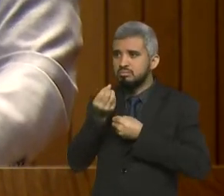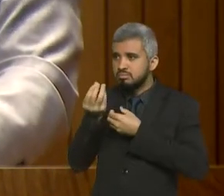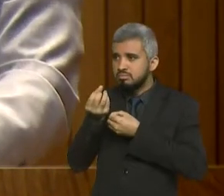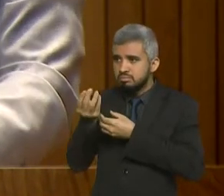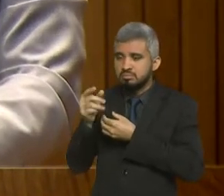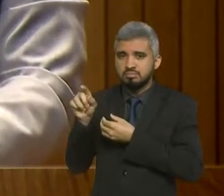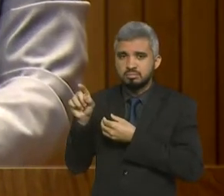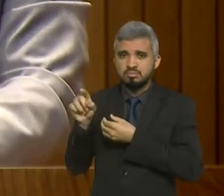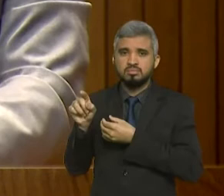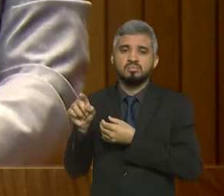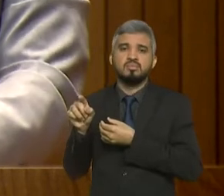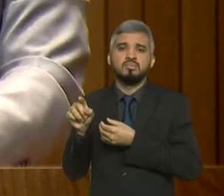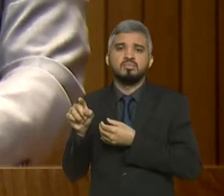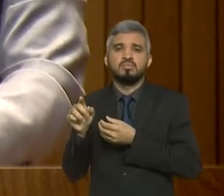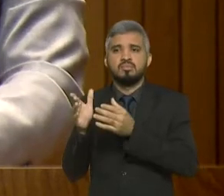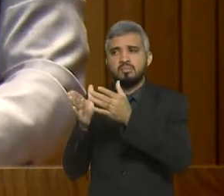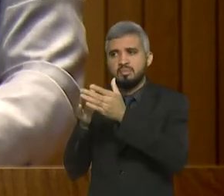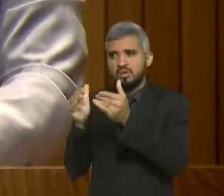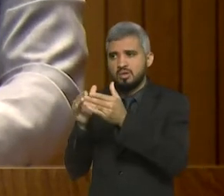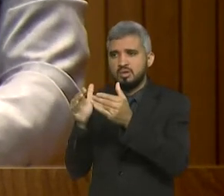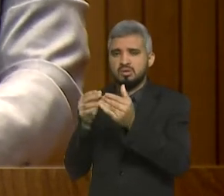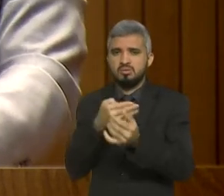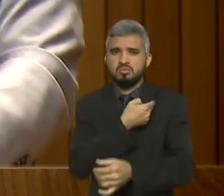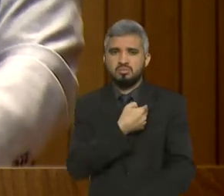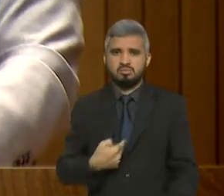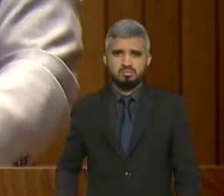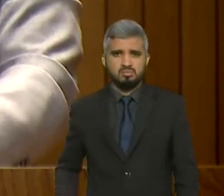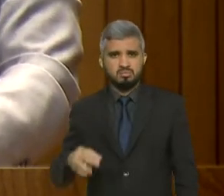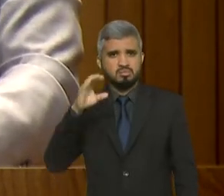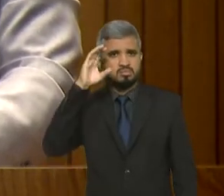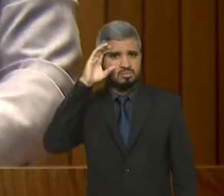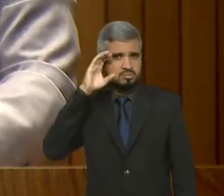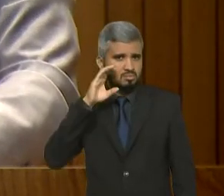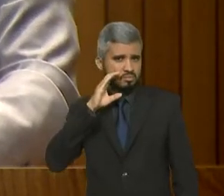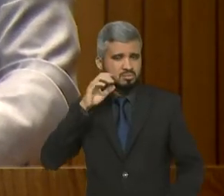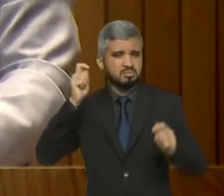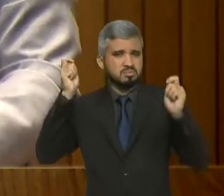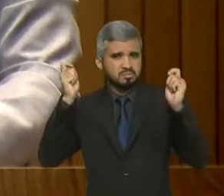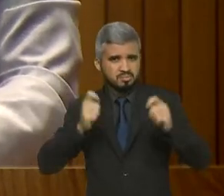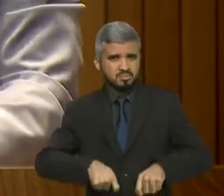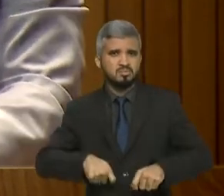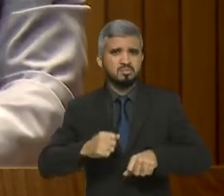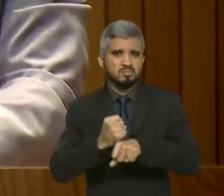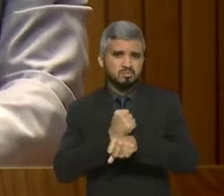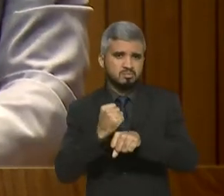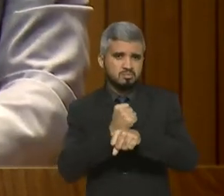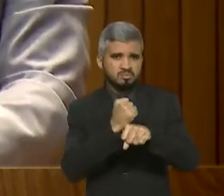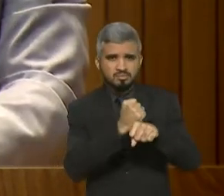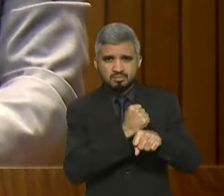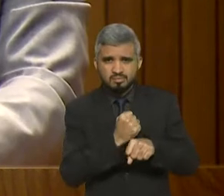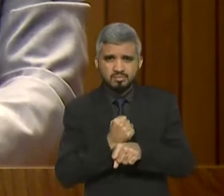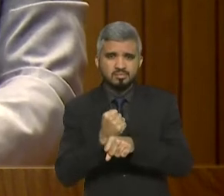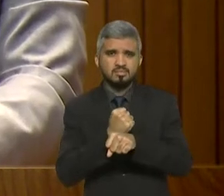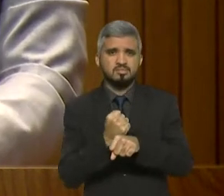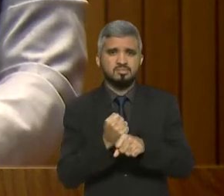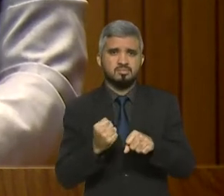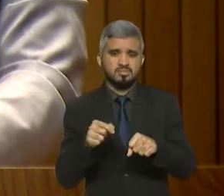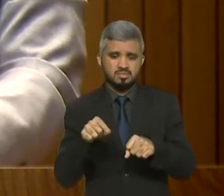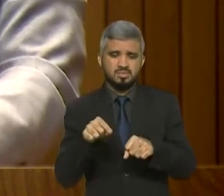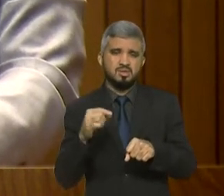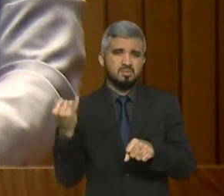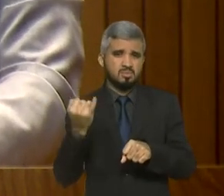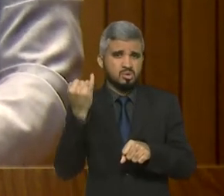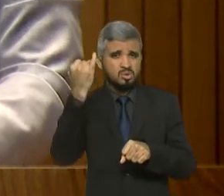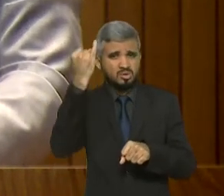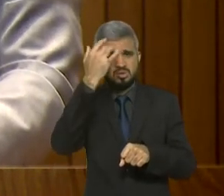sentido de que possamos fazer uma recuperação, não só uma operação tapa-buraco naquele trecho, porque é muito importante para o